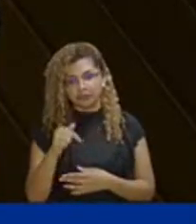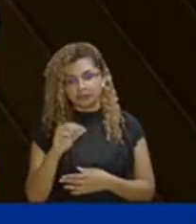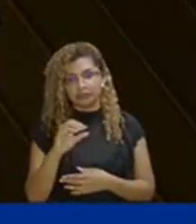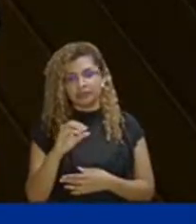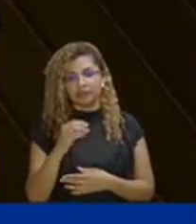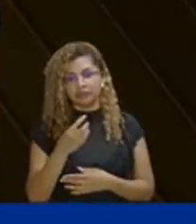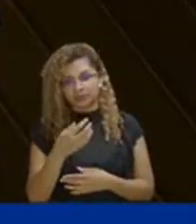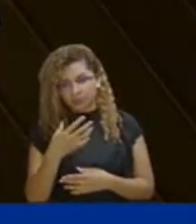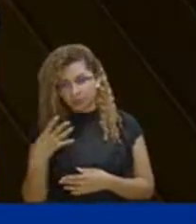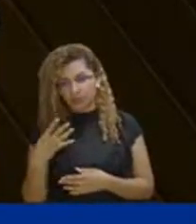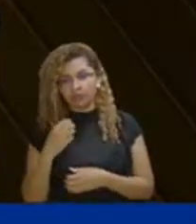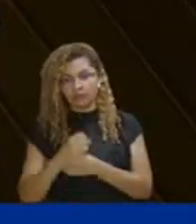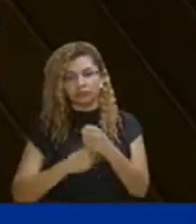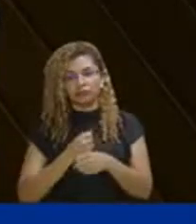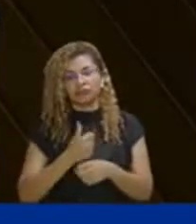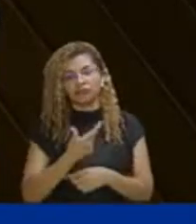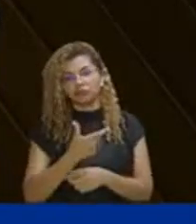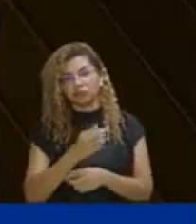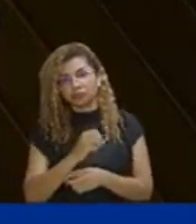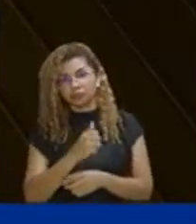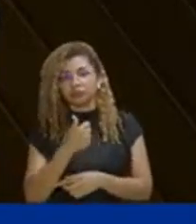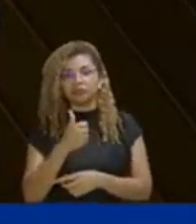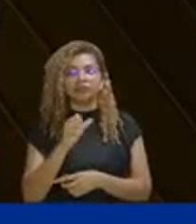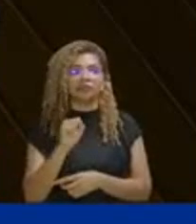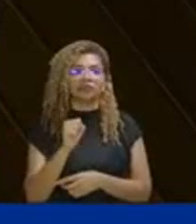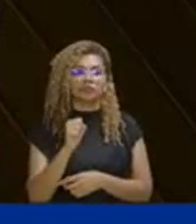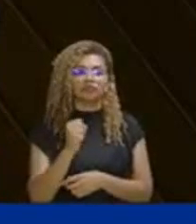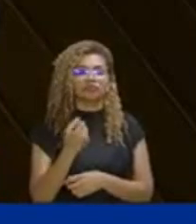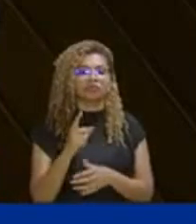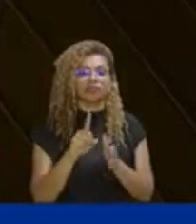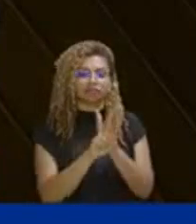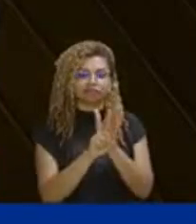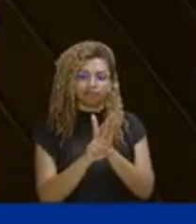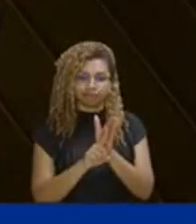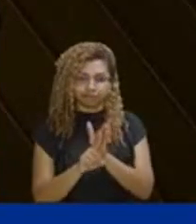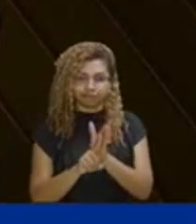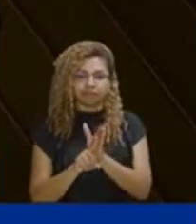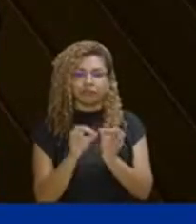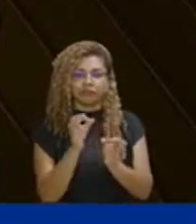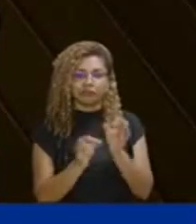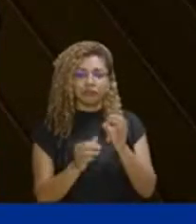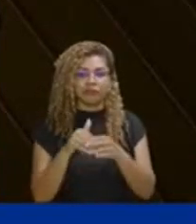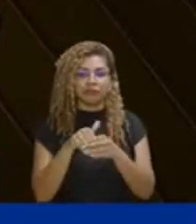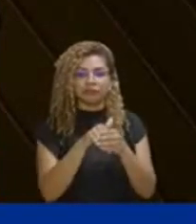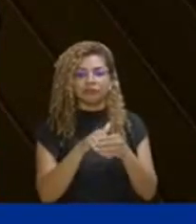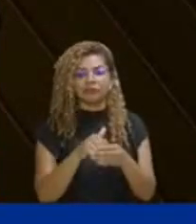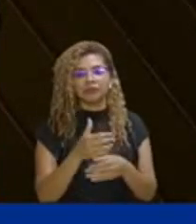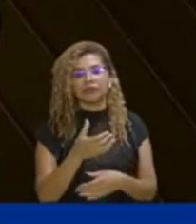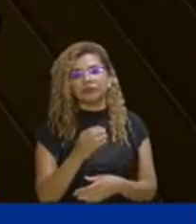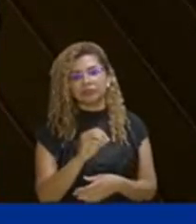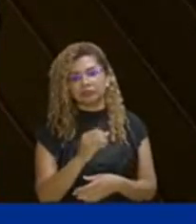060-17-07-34 de 2018 e da ação de investigação judicial eleitoral número